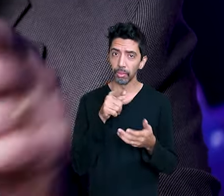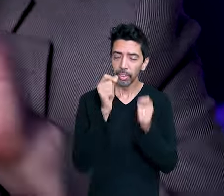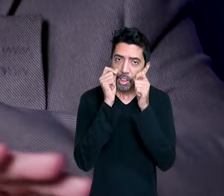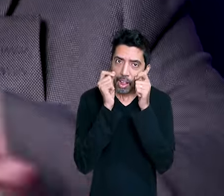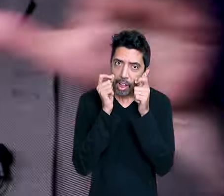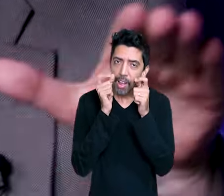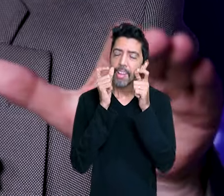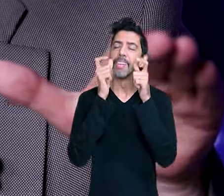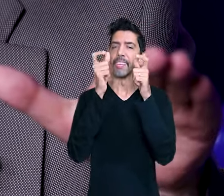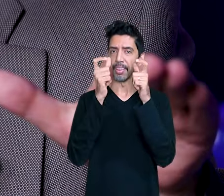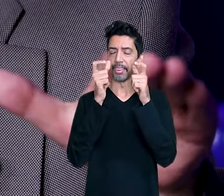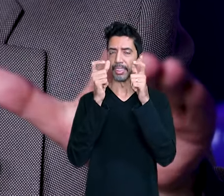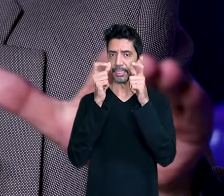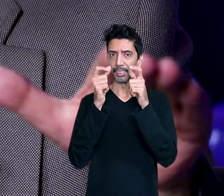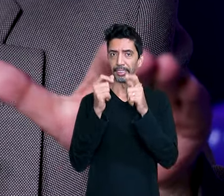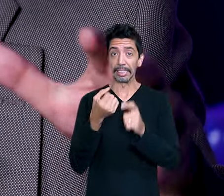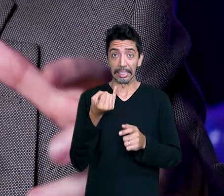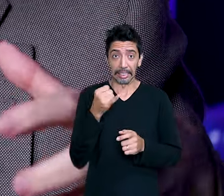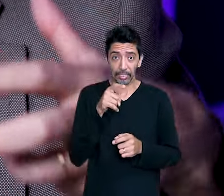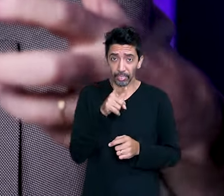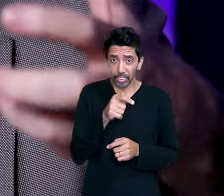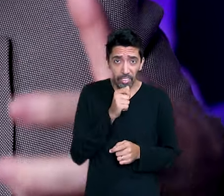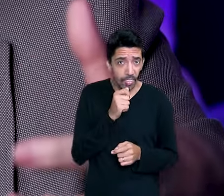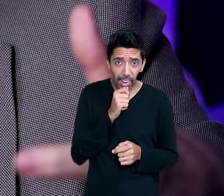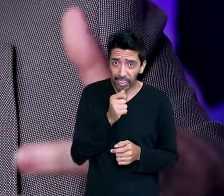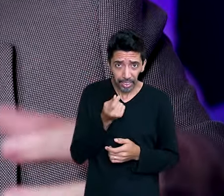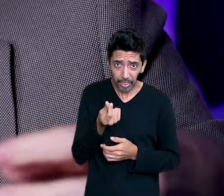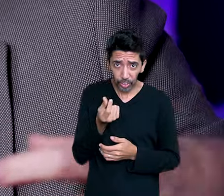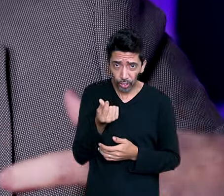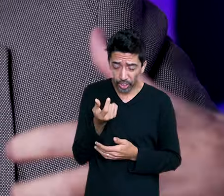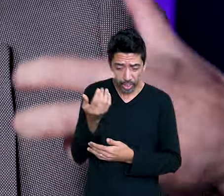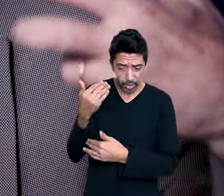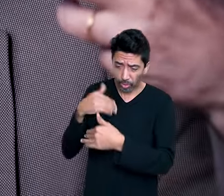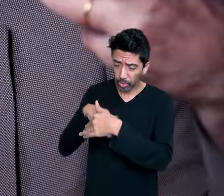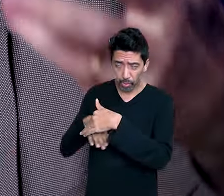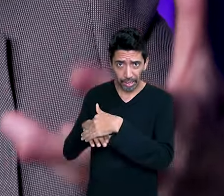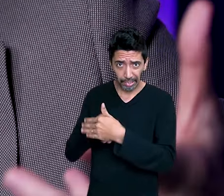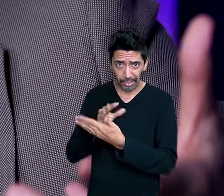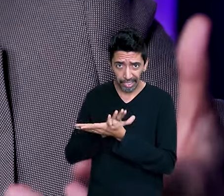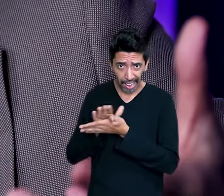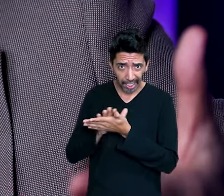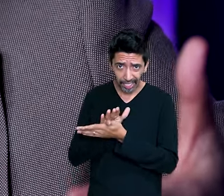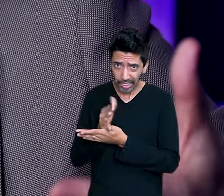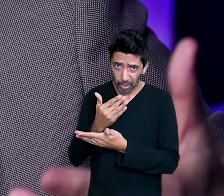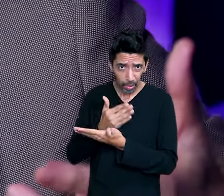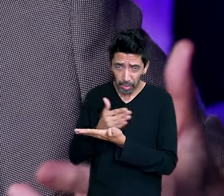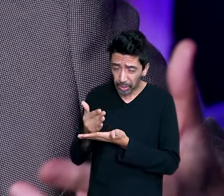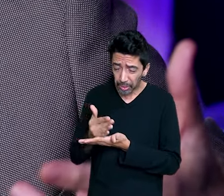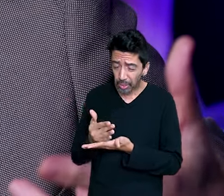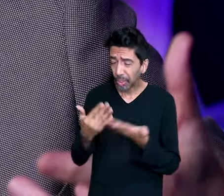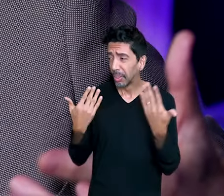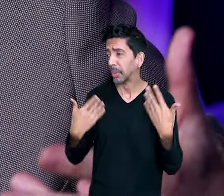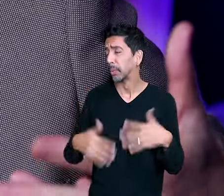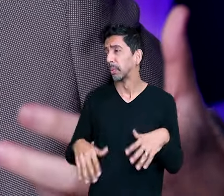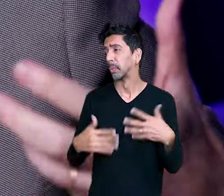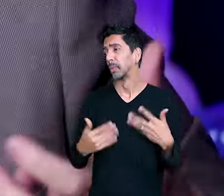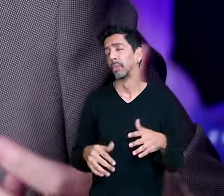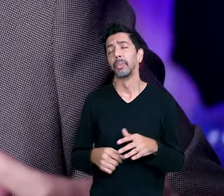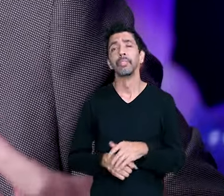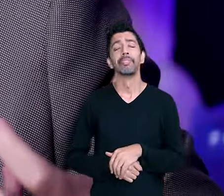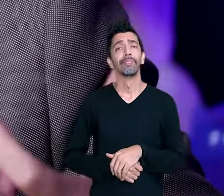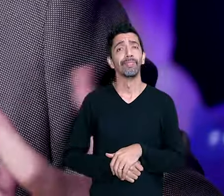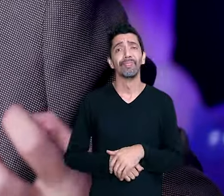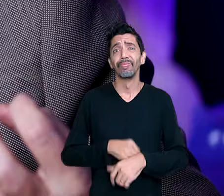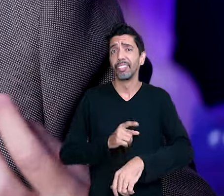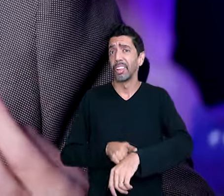você não começou ainda a guardar, a criar essa reserva financeira, está